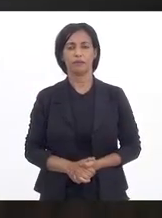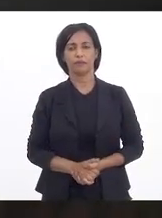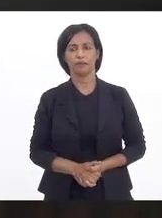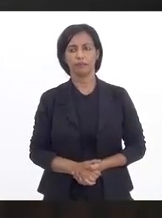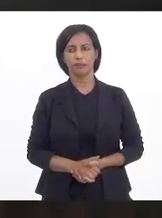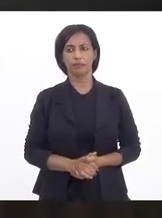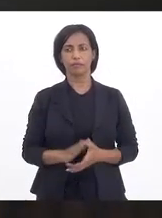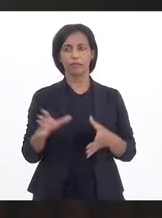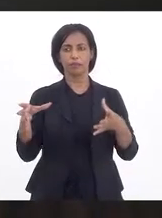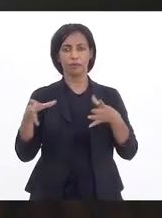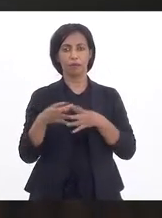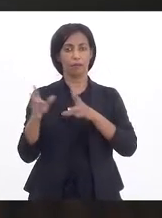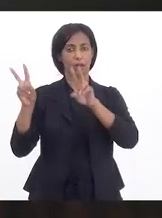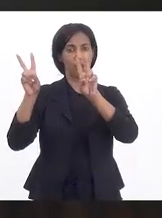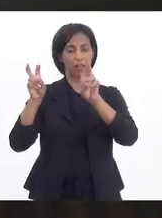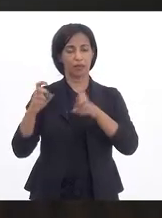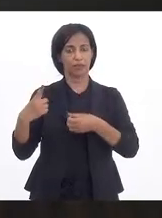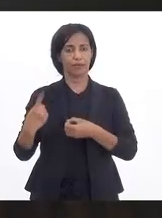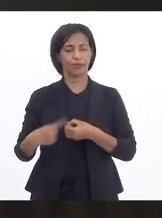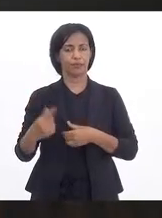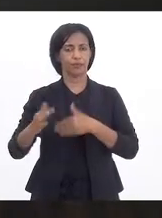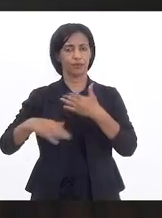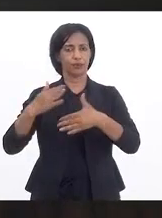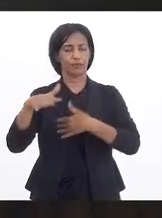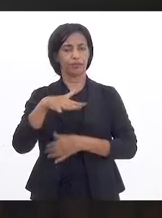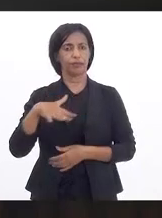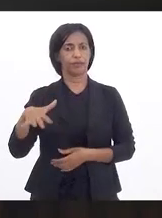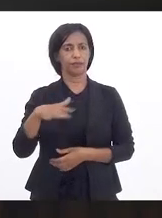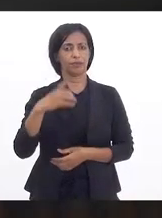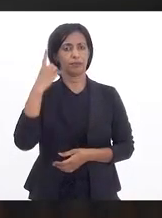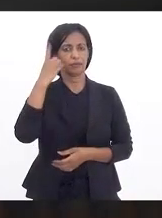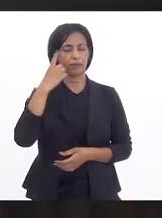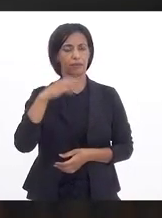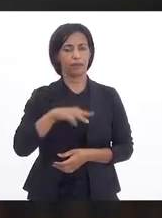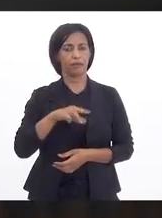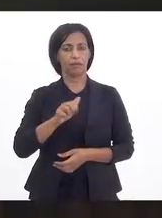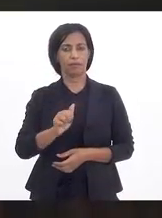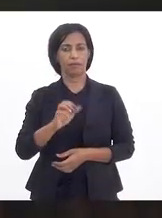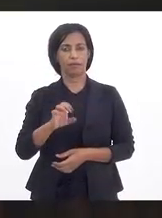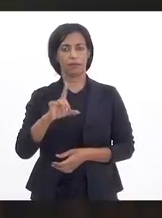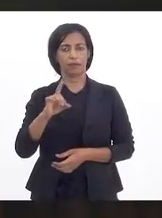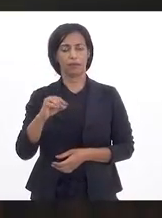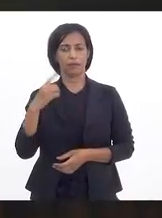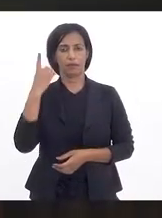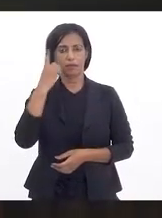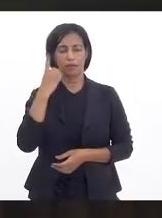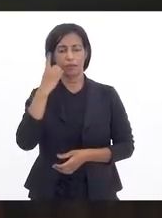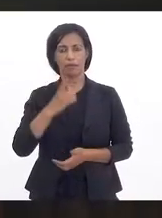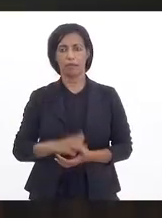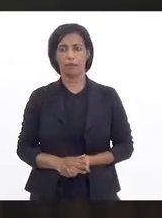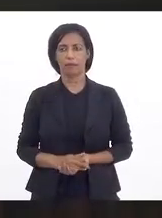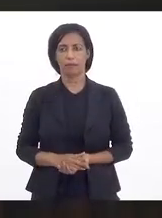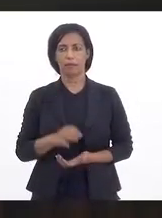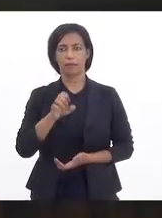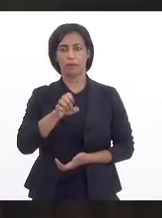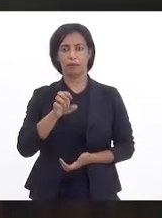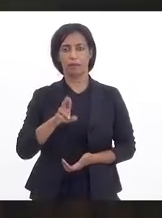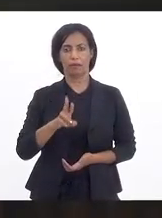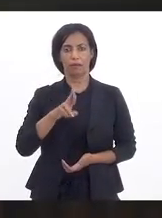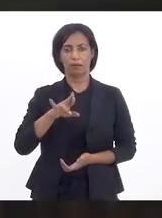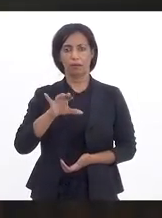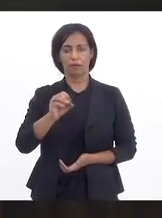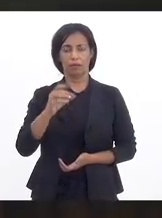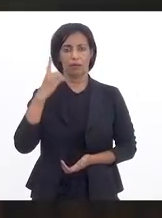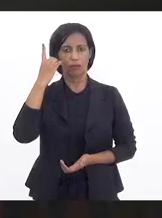e pela comissão de assuntos municipais e desenvolvimento Regional executado Carlos Macedo o deputado Eurico Júnior